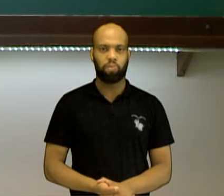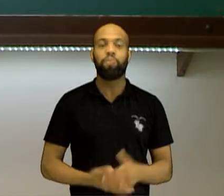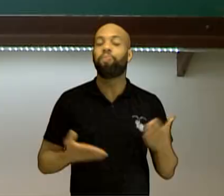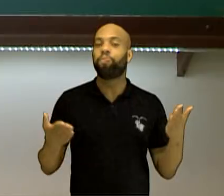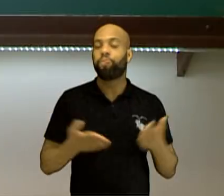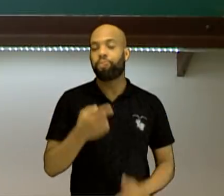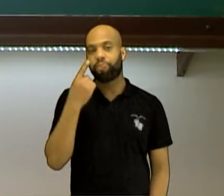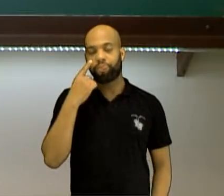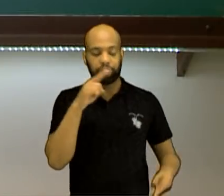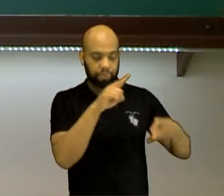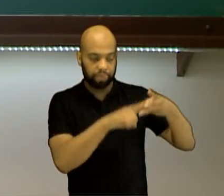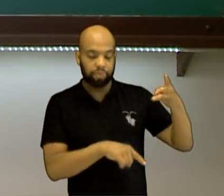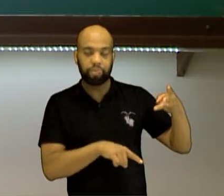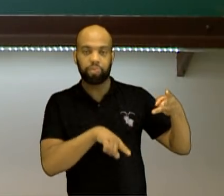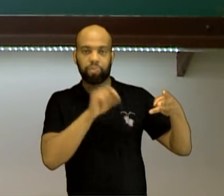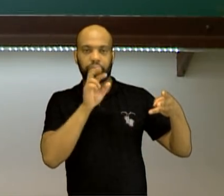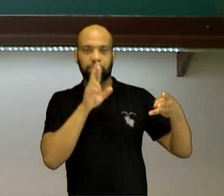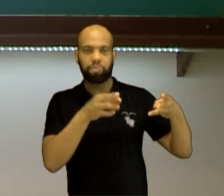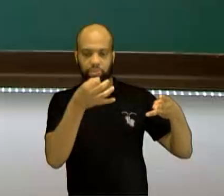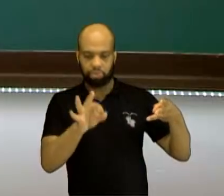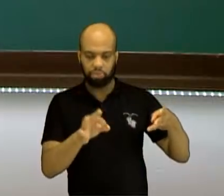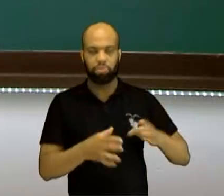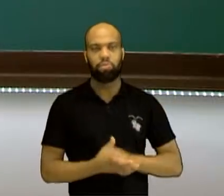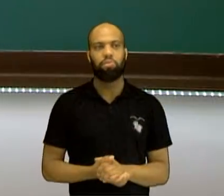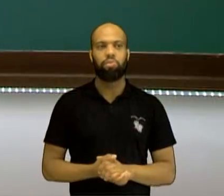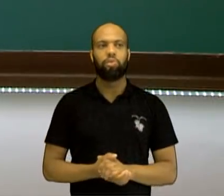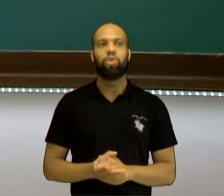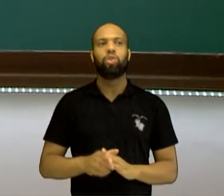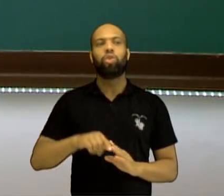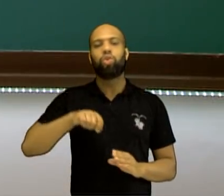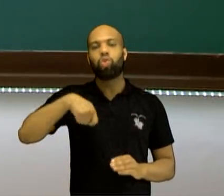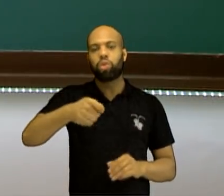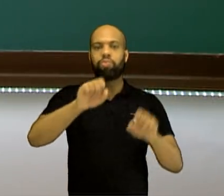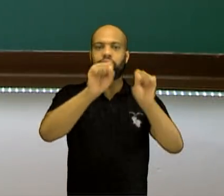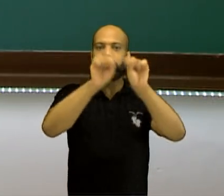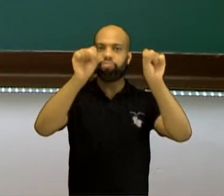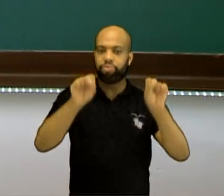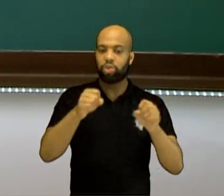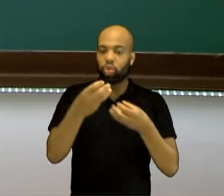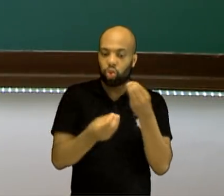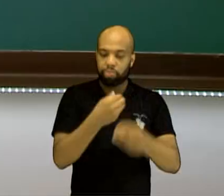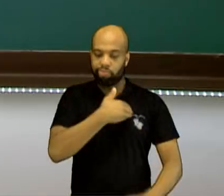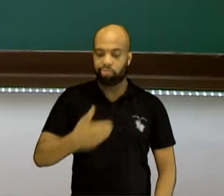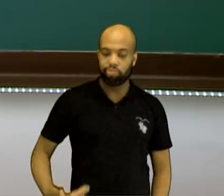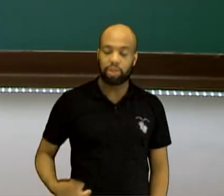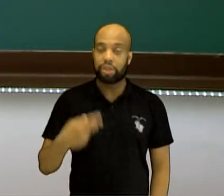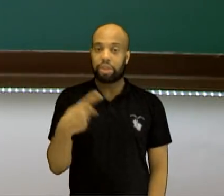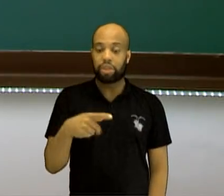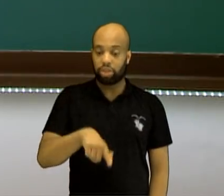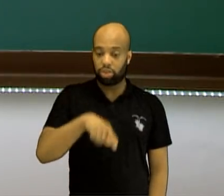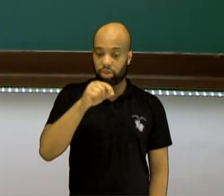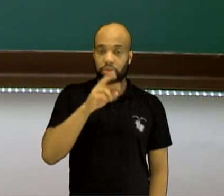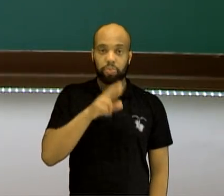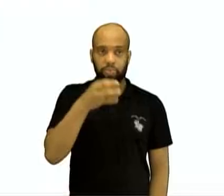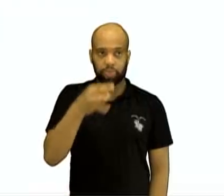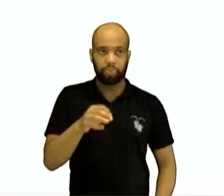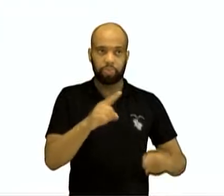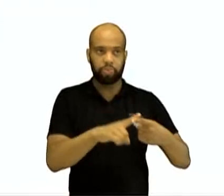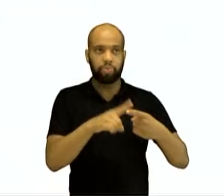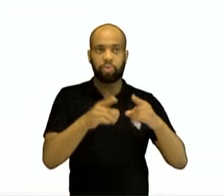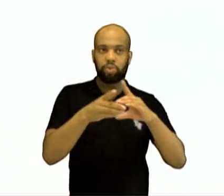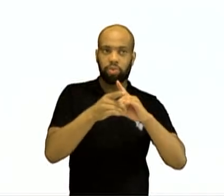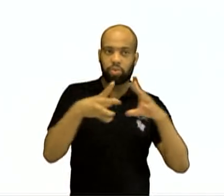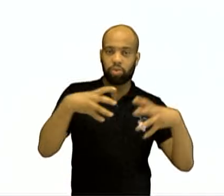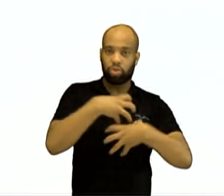Então vamos lá, pessoal, correção do primeiro quiz. Sobre a organização política brasileira, marque a alternativa correta. Letra A. Democracia é o